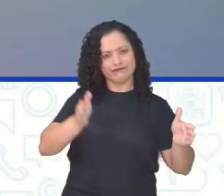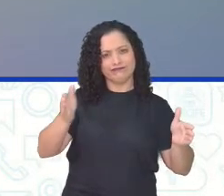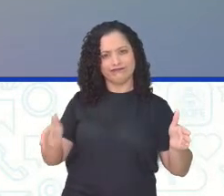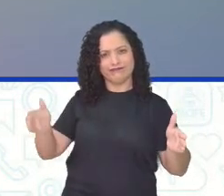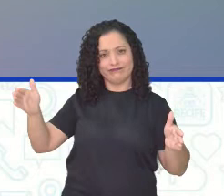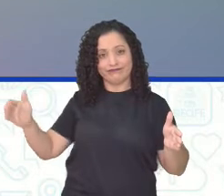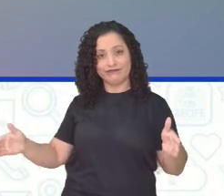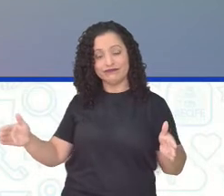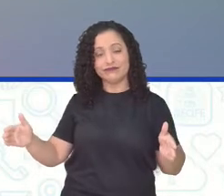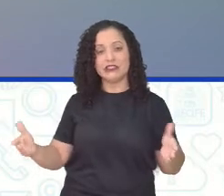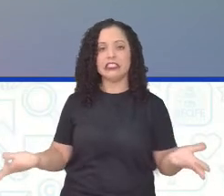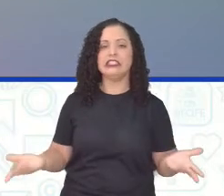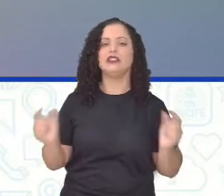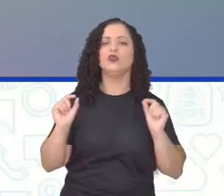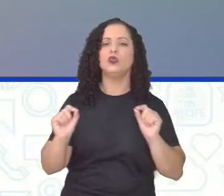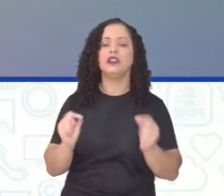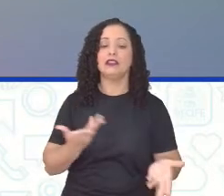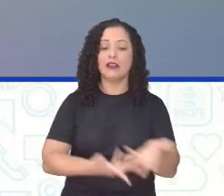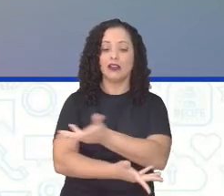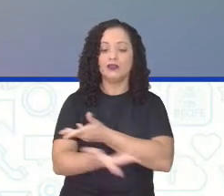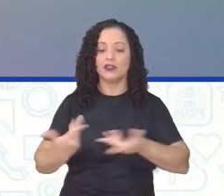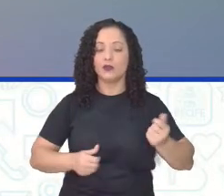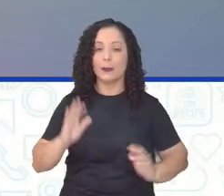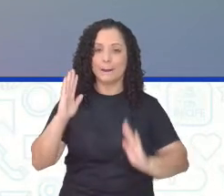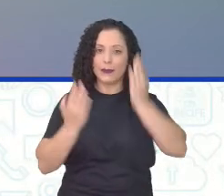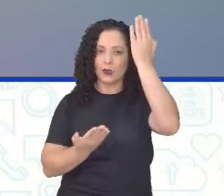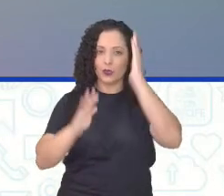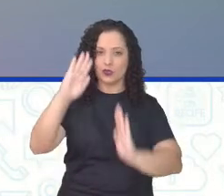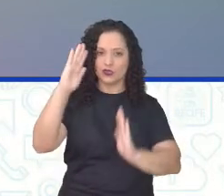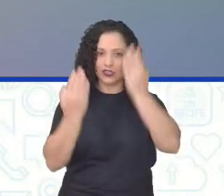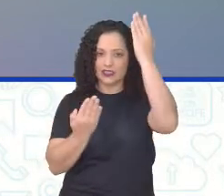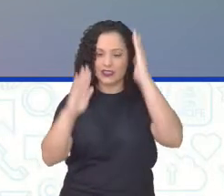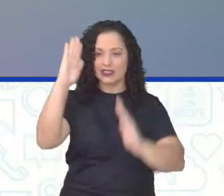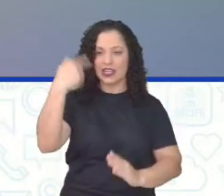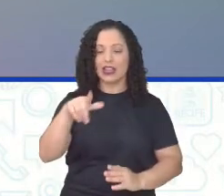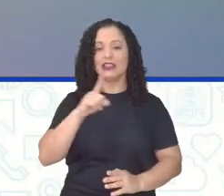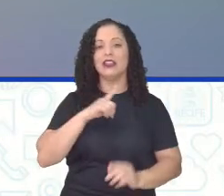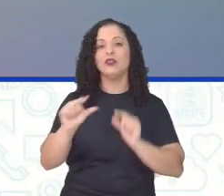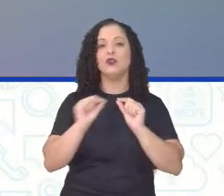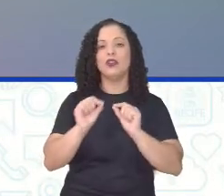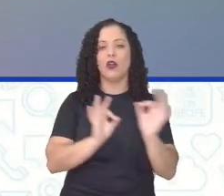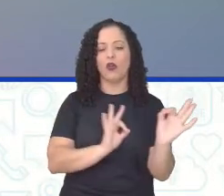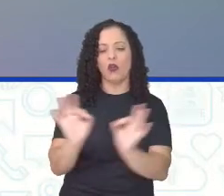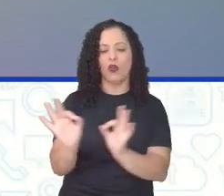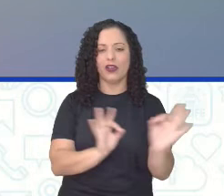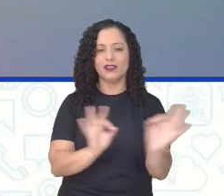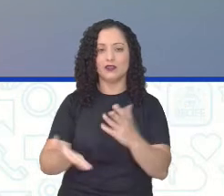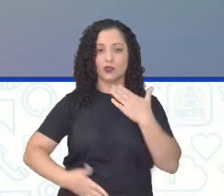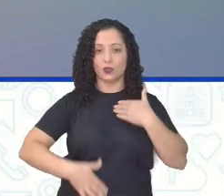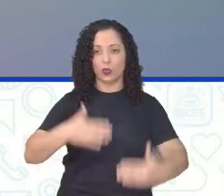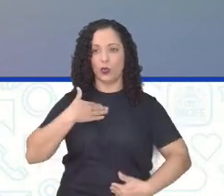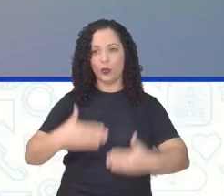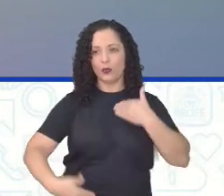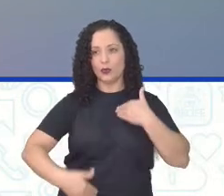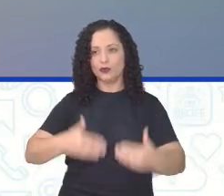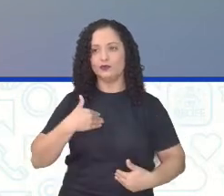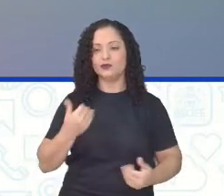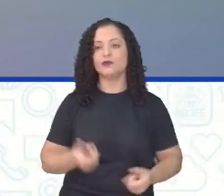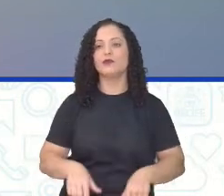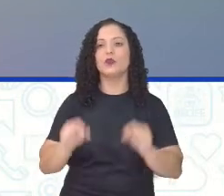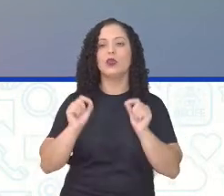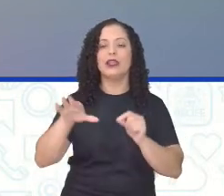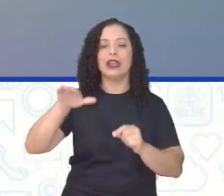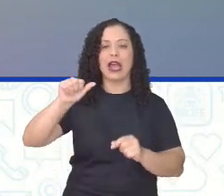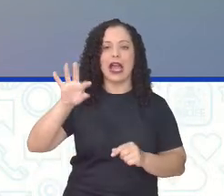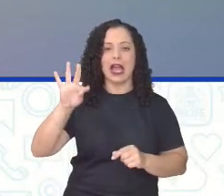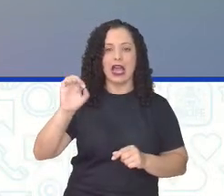etapas, em relação aí à biologia, elas são organizadas nesses níveis, nível de organização do corpo humano, que vai do átomo